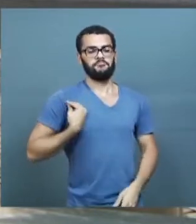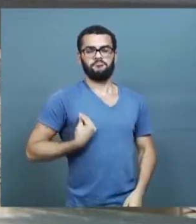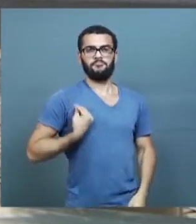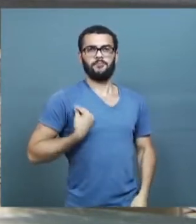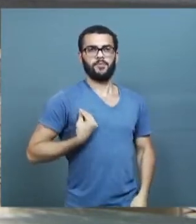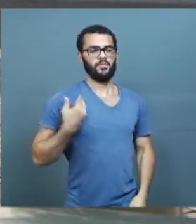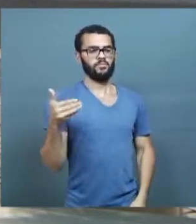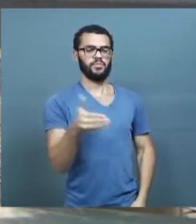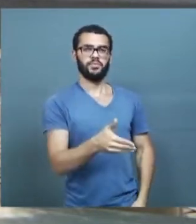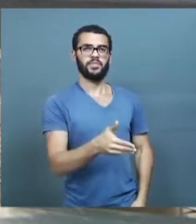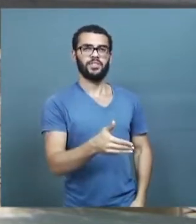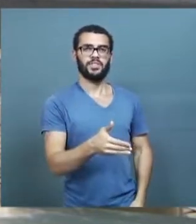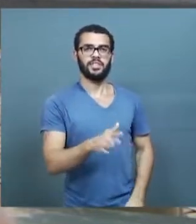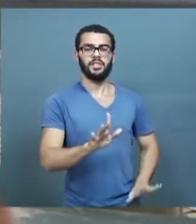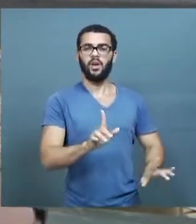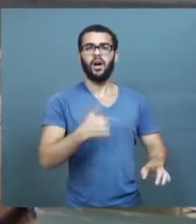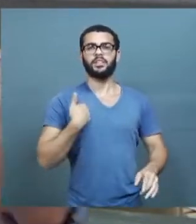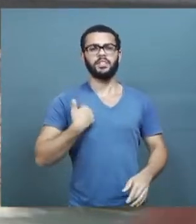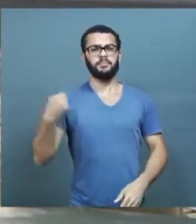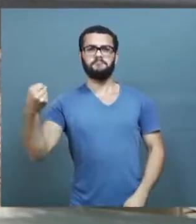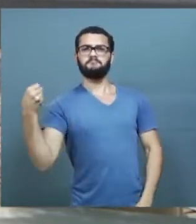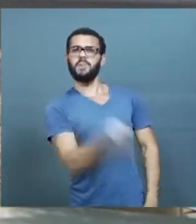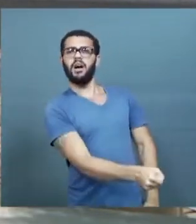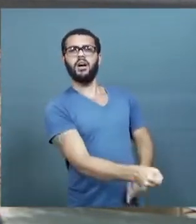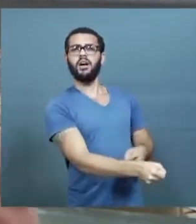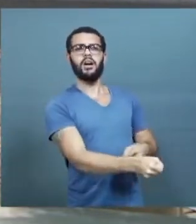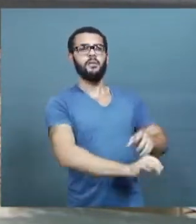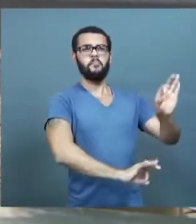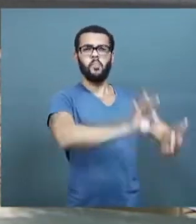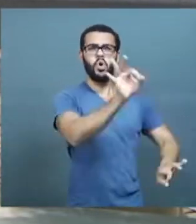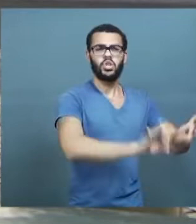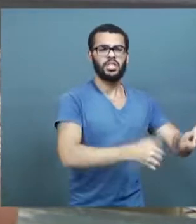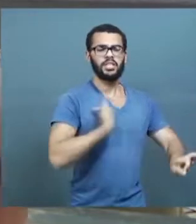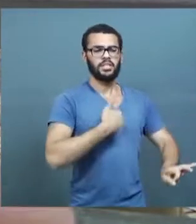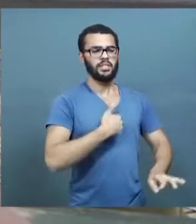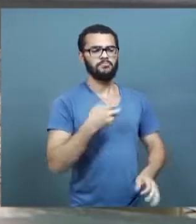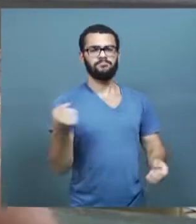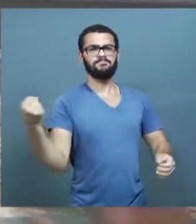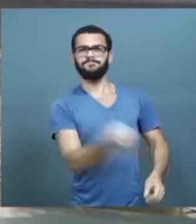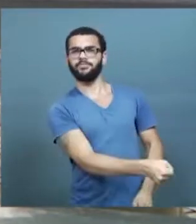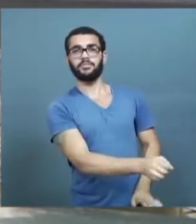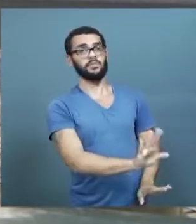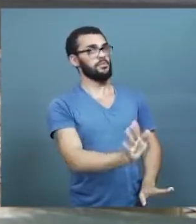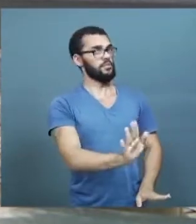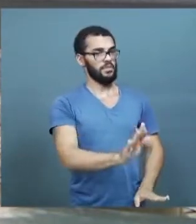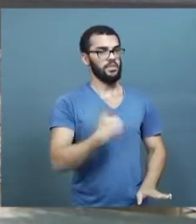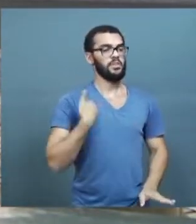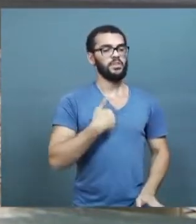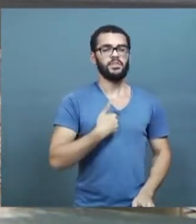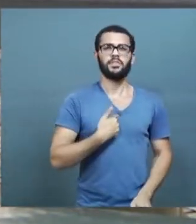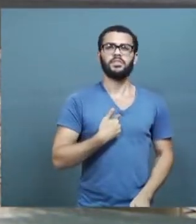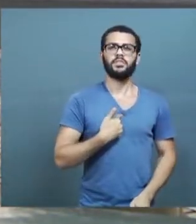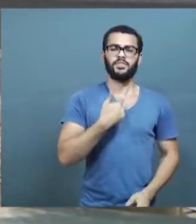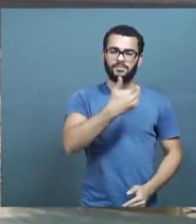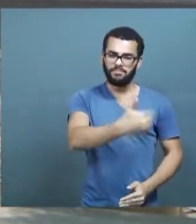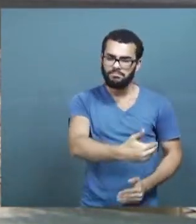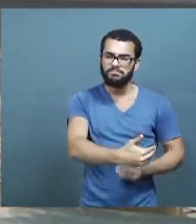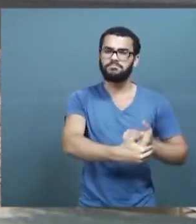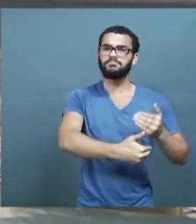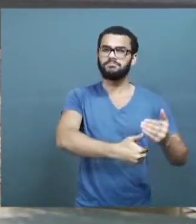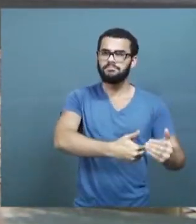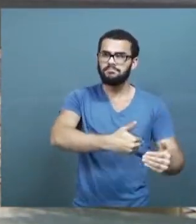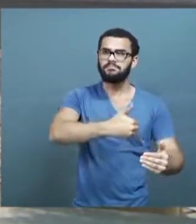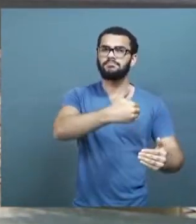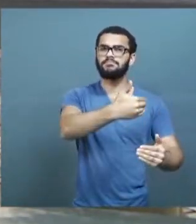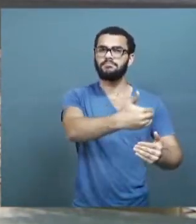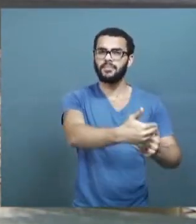a gente não chegou lá, vamos fazer um projeto aqui, querendo já colocar tudo em prática. Não, foi um processo